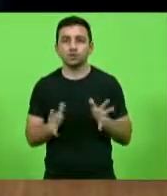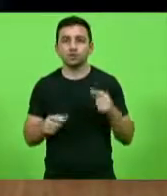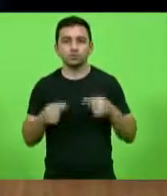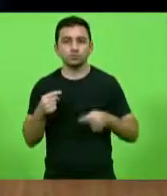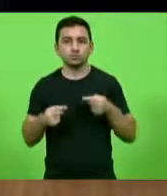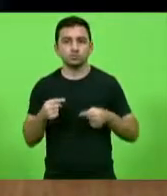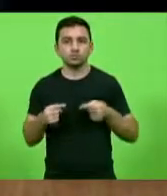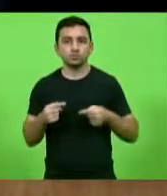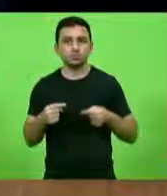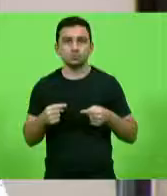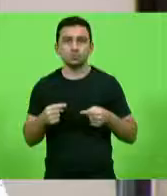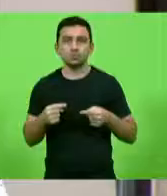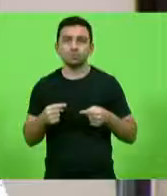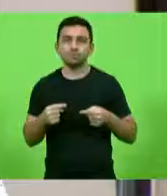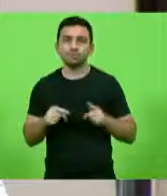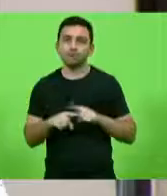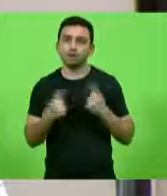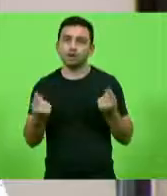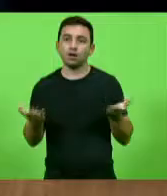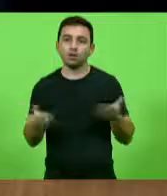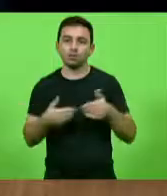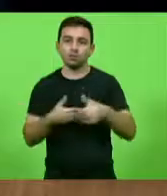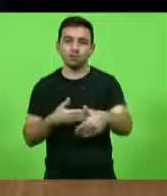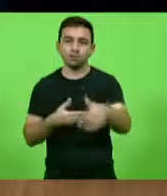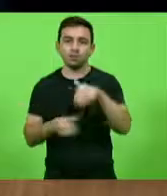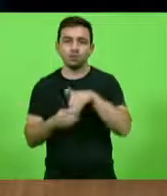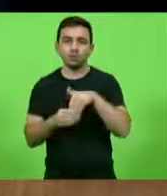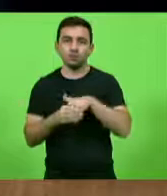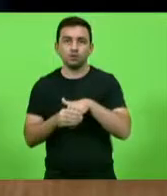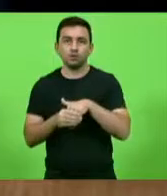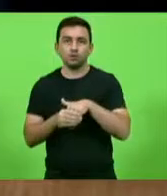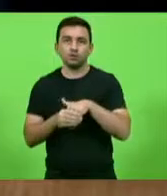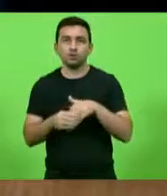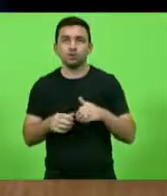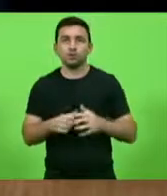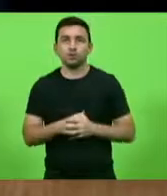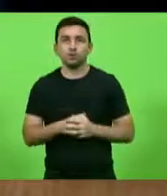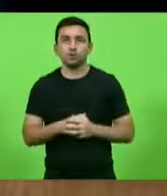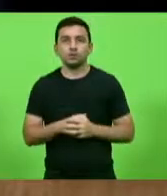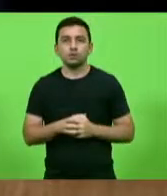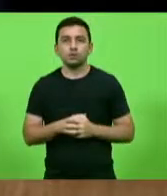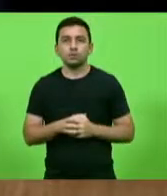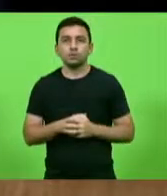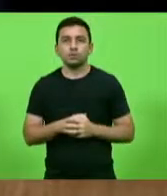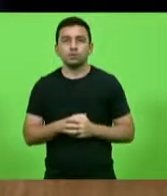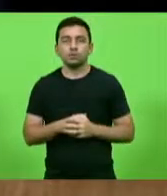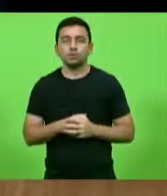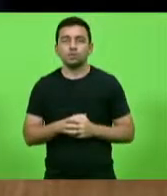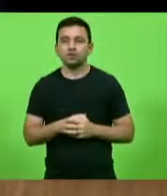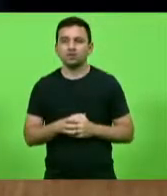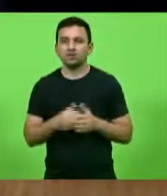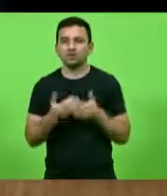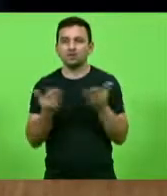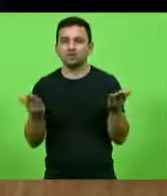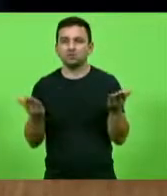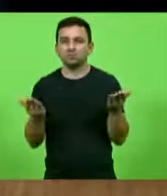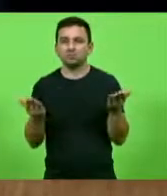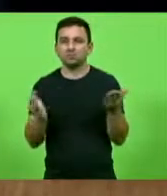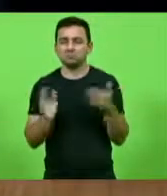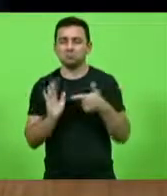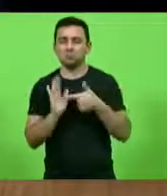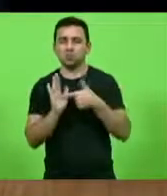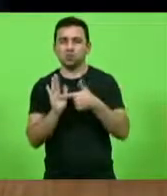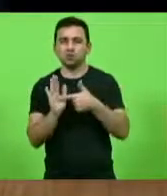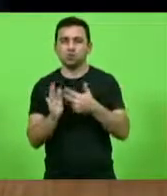não é? Sim. Então, para encaminhamento de votos. Nenhum deputado aqui está desautorizado a apresentar